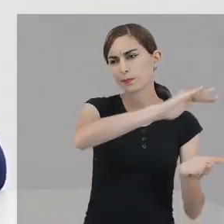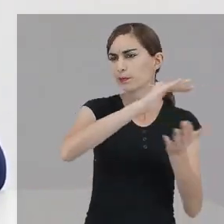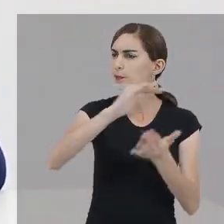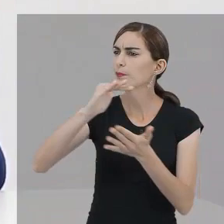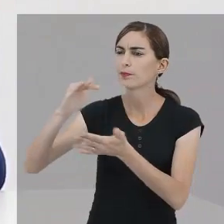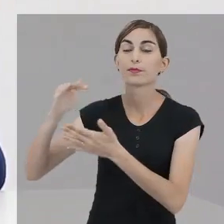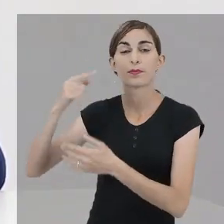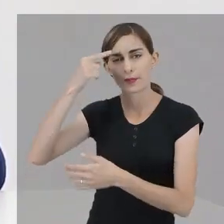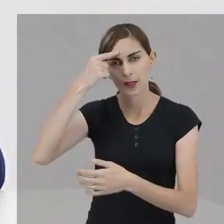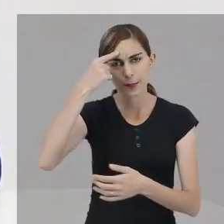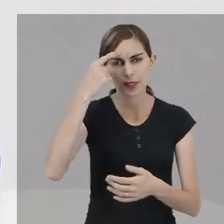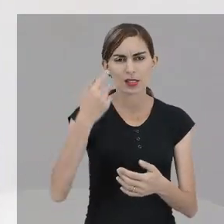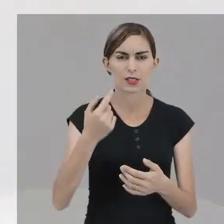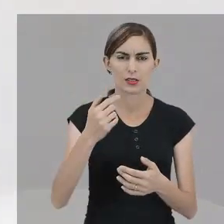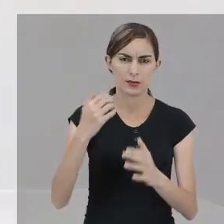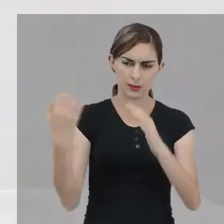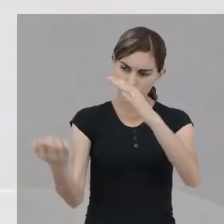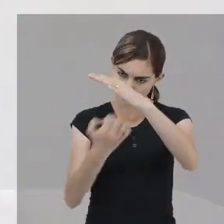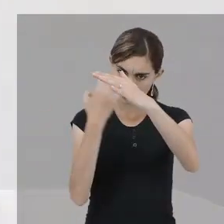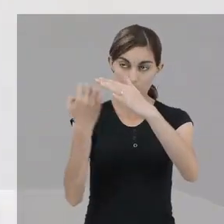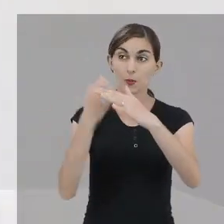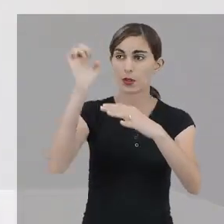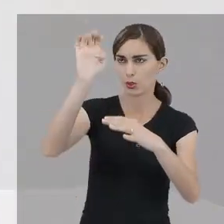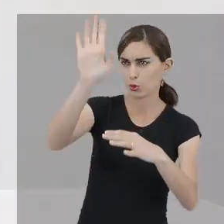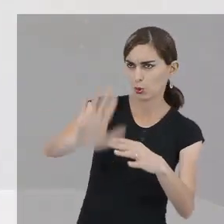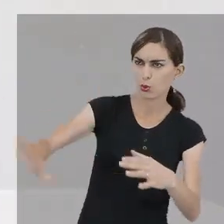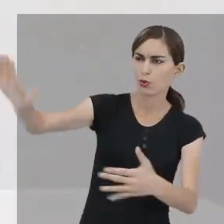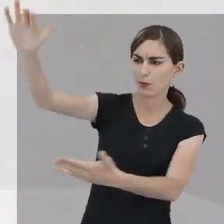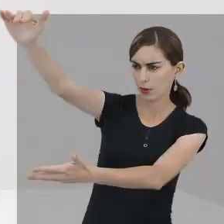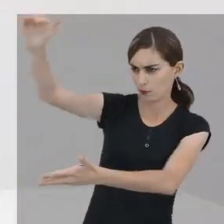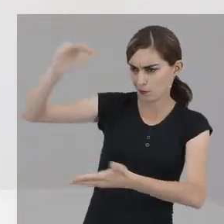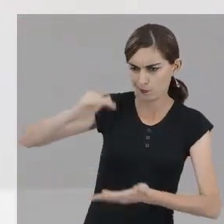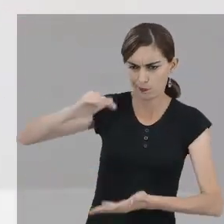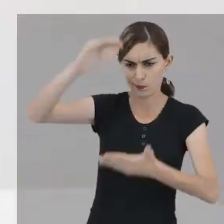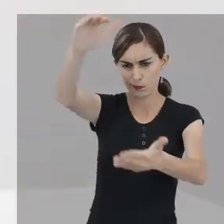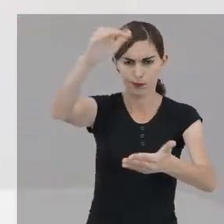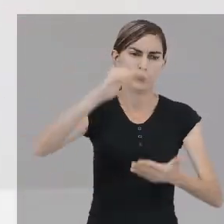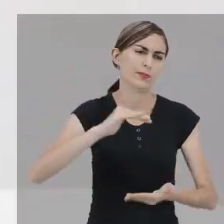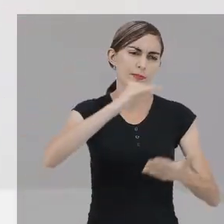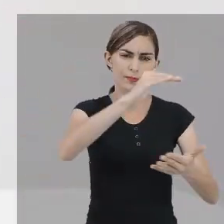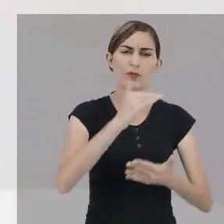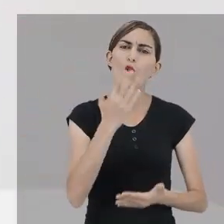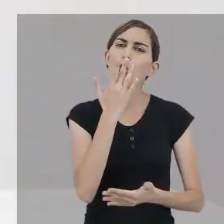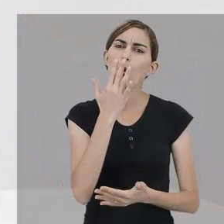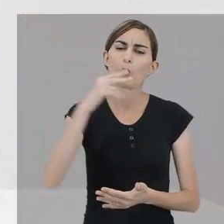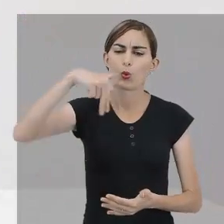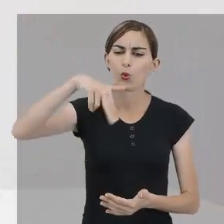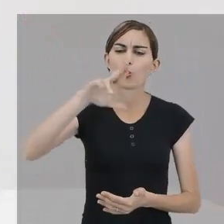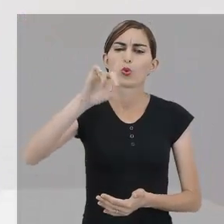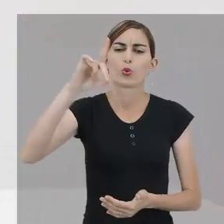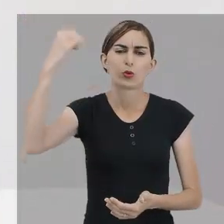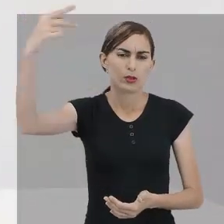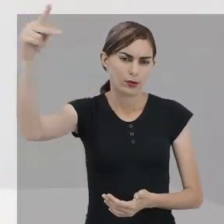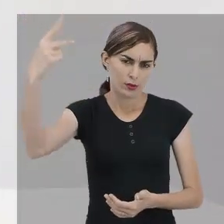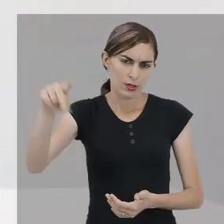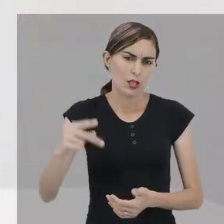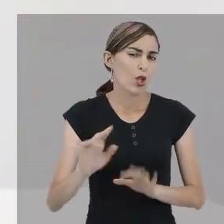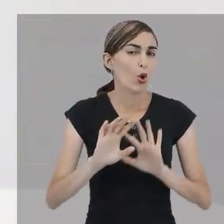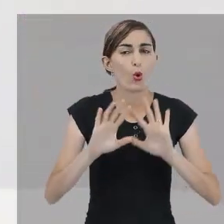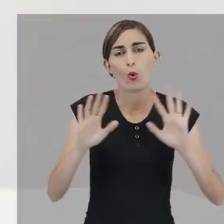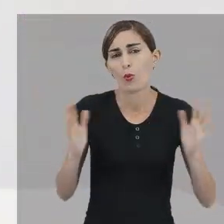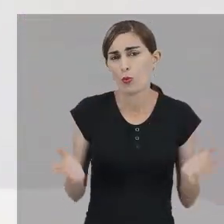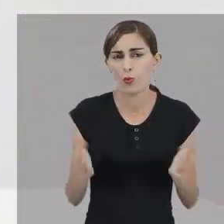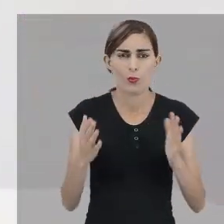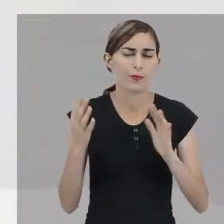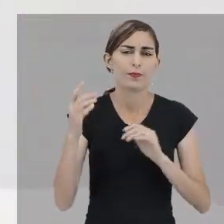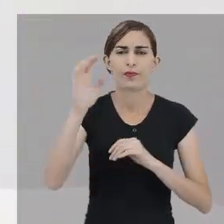estoques. Imagine, como eu falei há pouco, que a empresa lá da Europa mandasse os produtos para cá na cor nude de lá. Ou mesmo que não